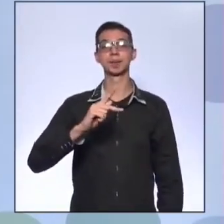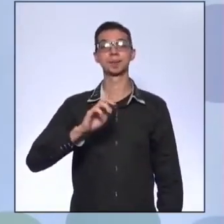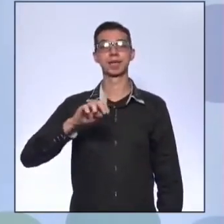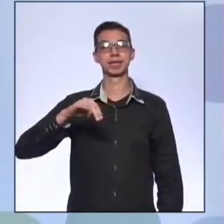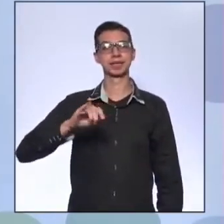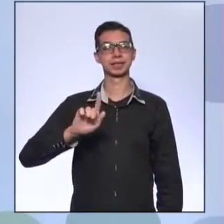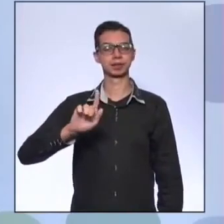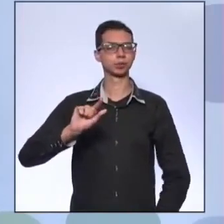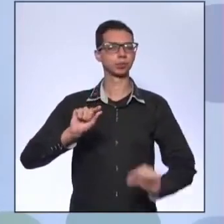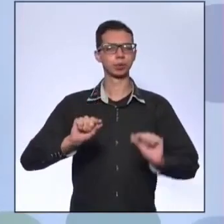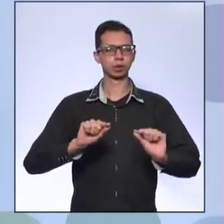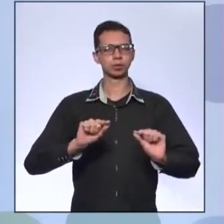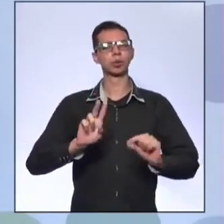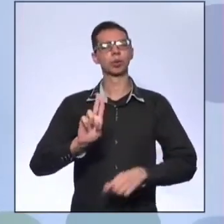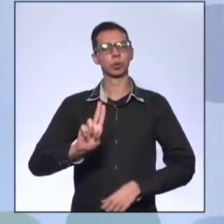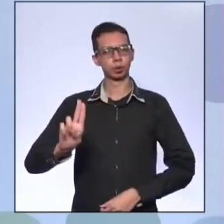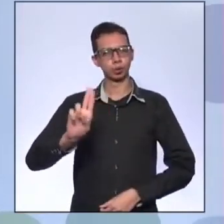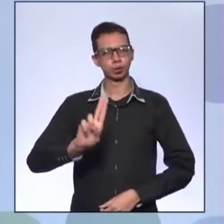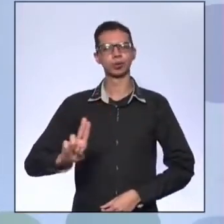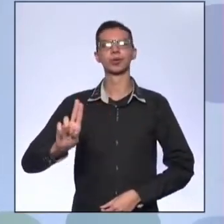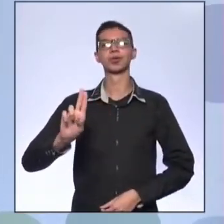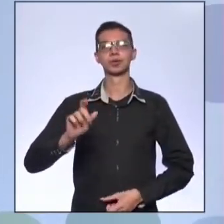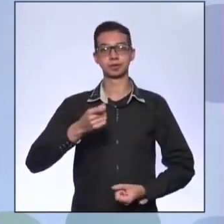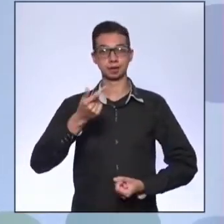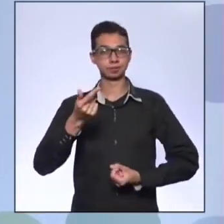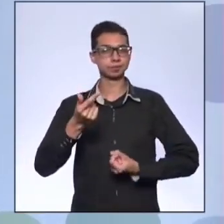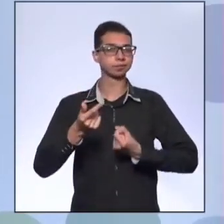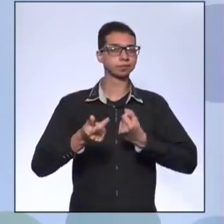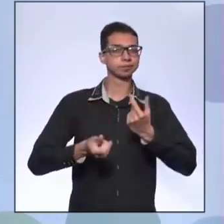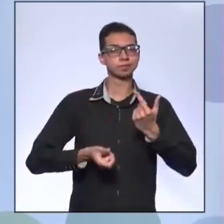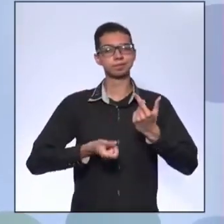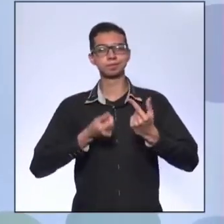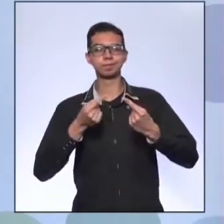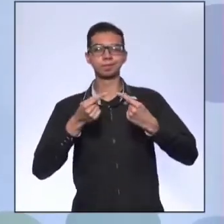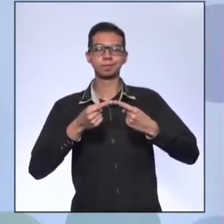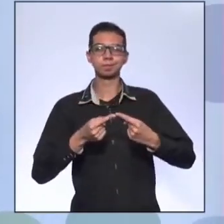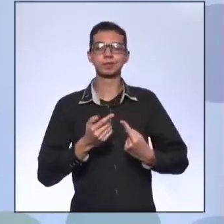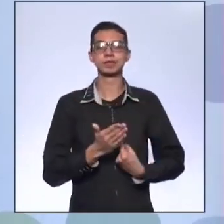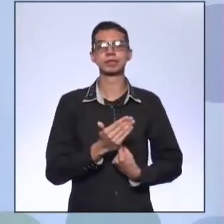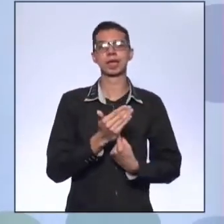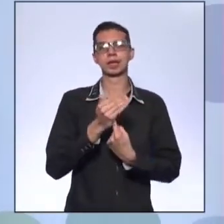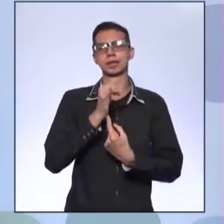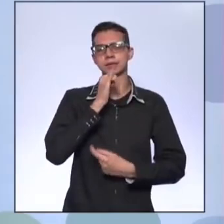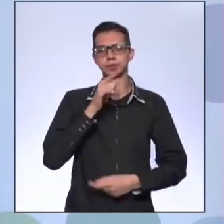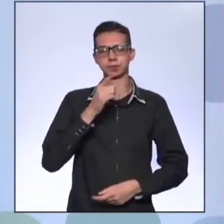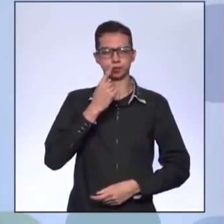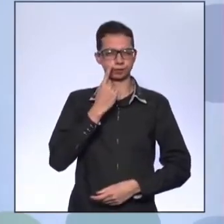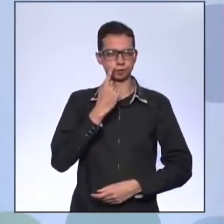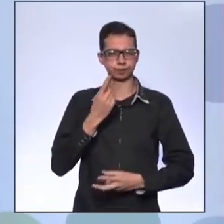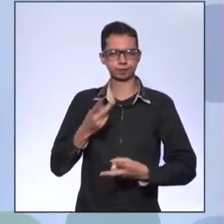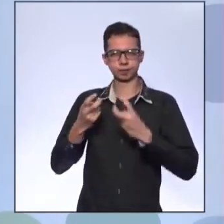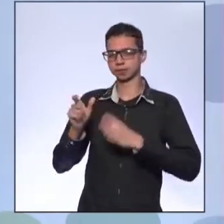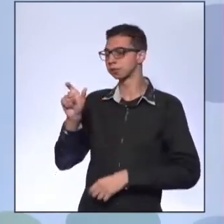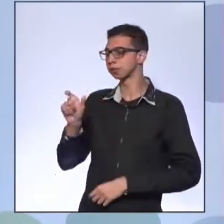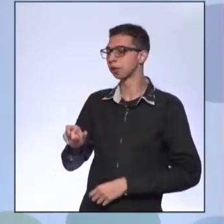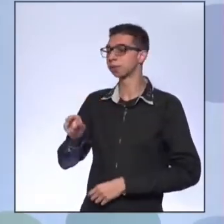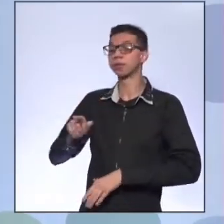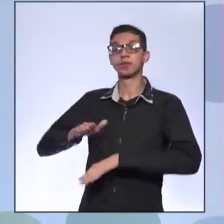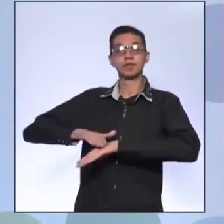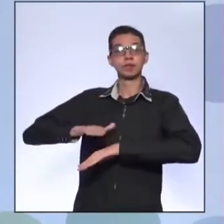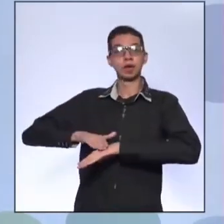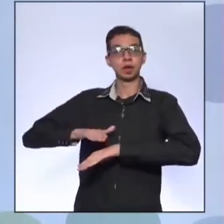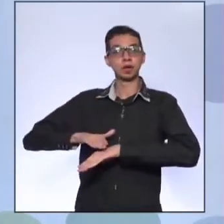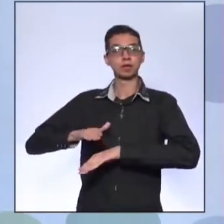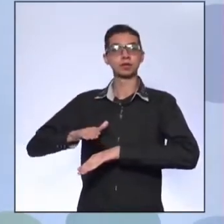da tecnologia. Então você vê, ao mesmo tempo que a pessoa está fazendo, o ator está fazendo aquela evolução ali com